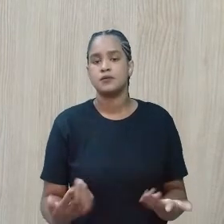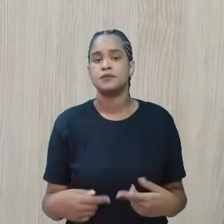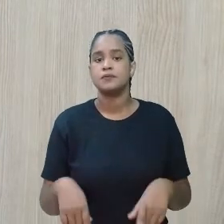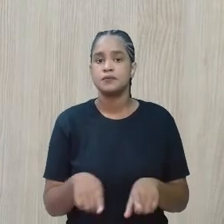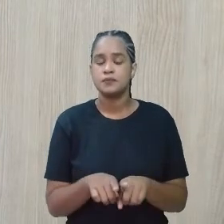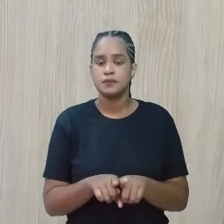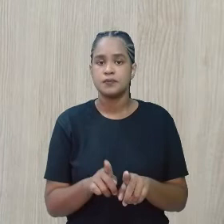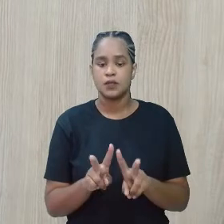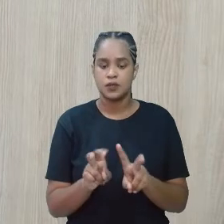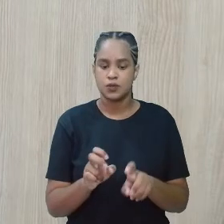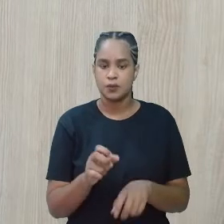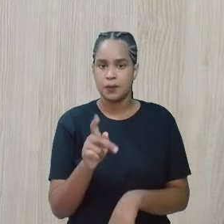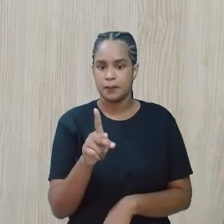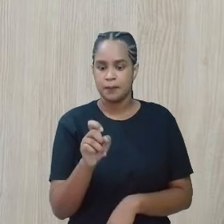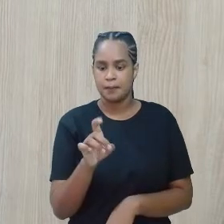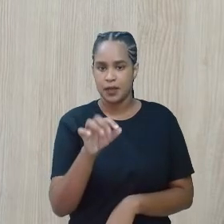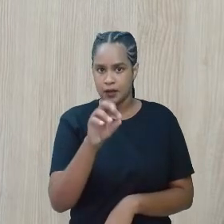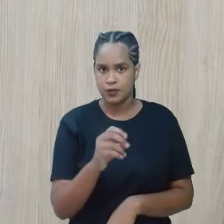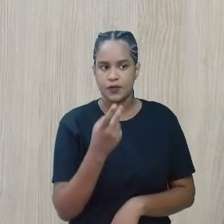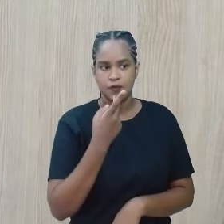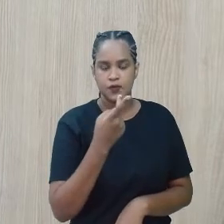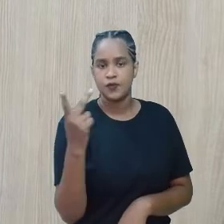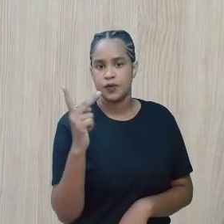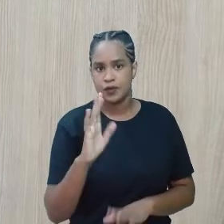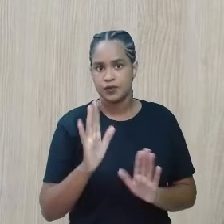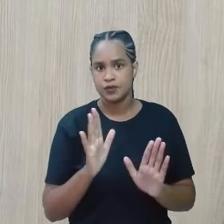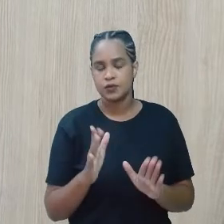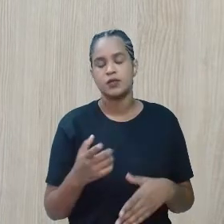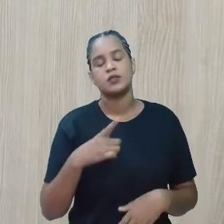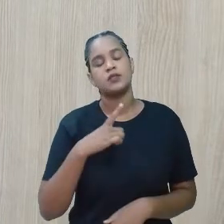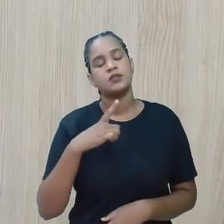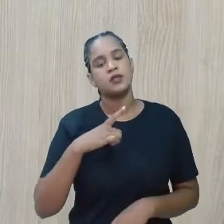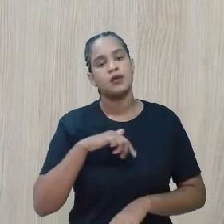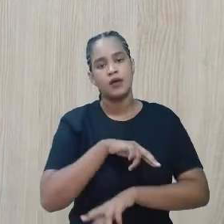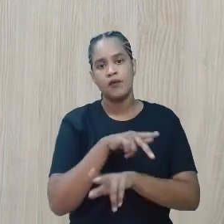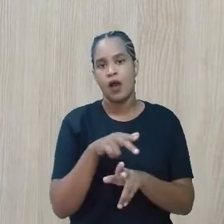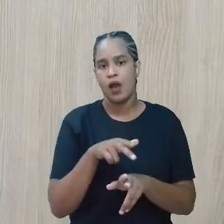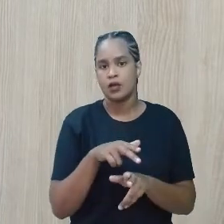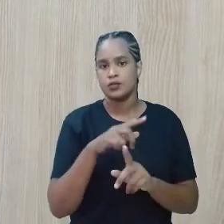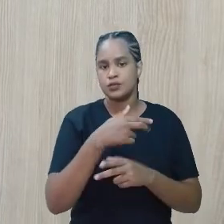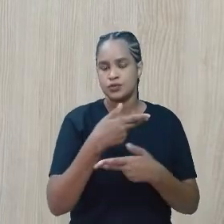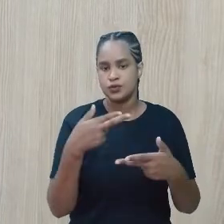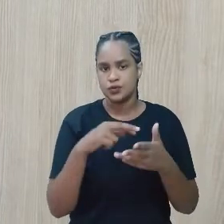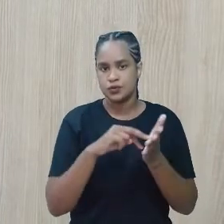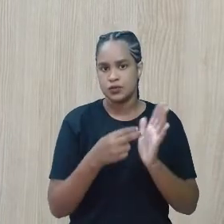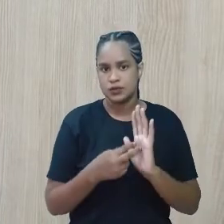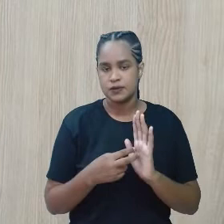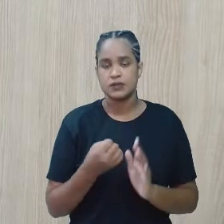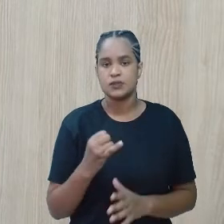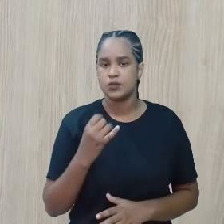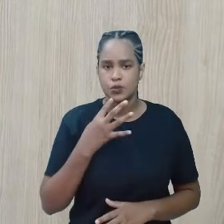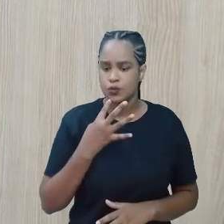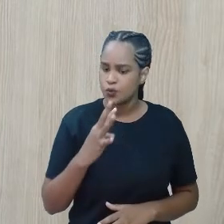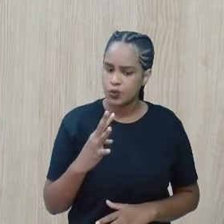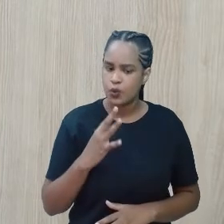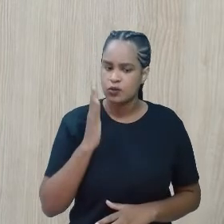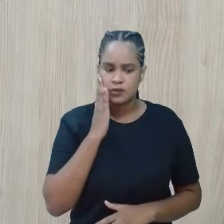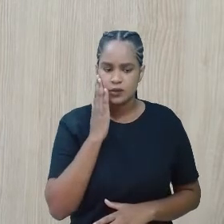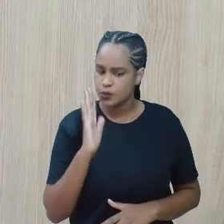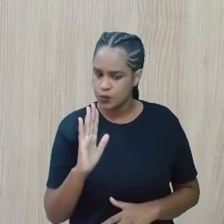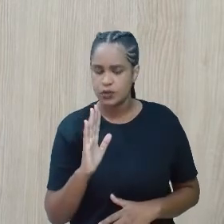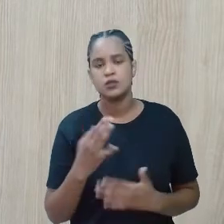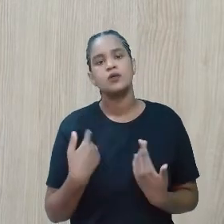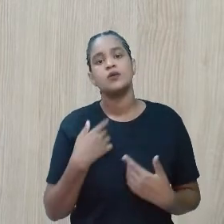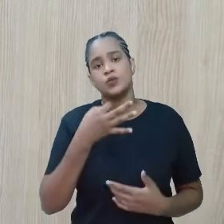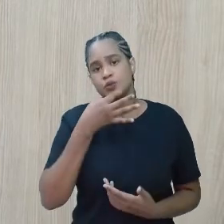que Pedro está trazendo para a gente, veja que são vários conceitos. Se você não conhece algum deles, se você não conseguiu acompanhar algum deles, o que